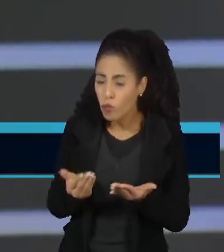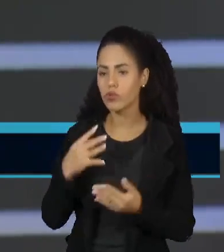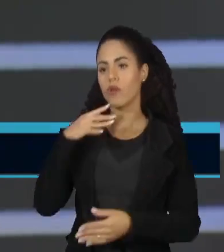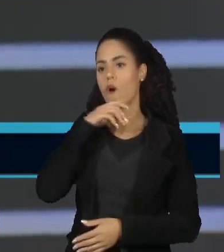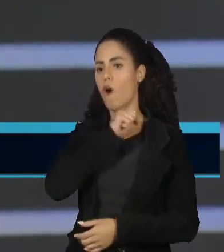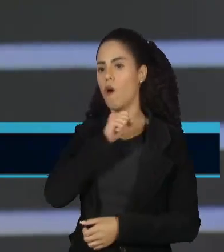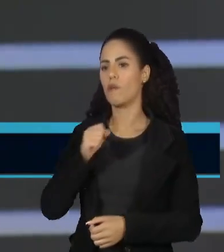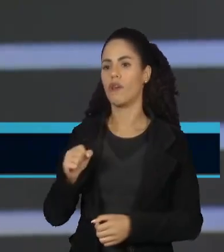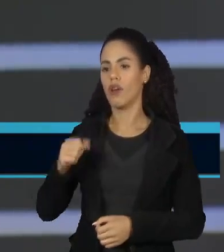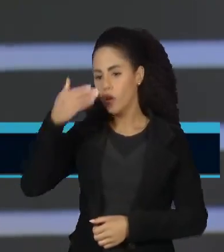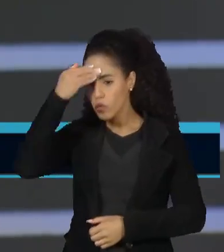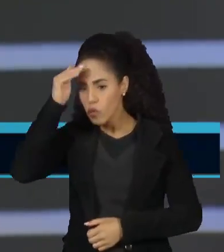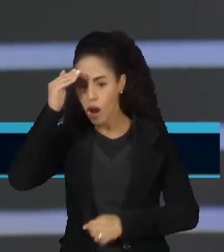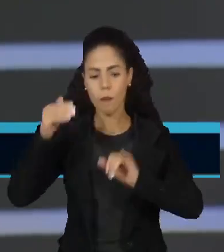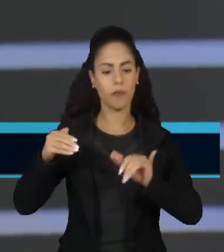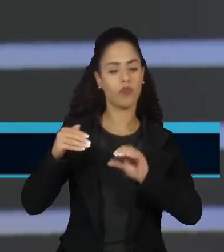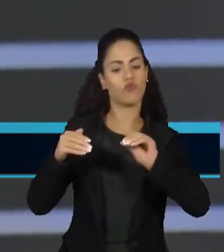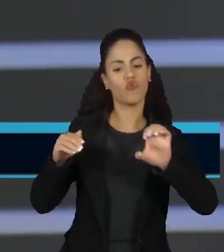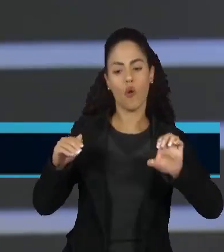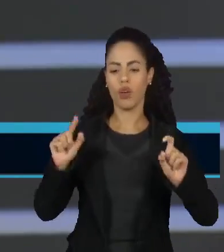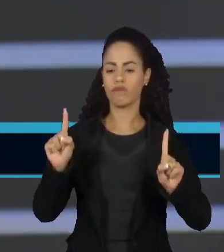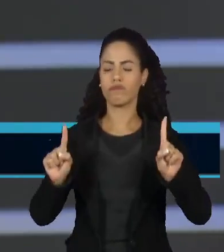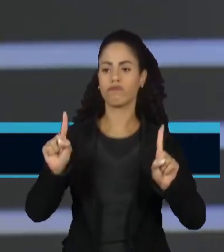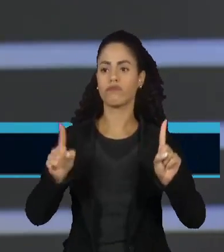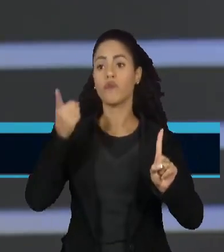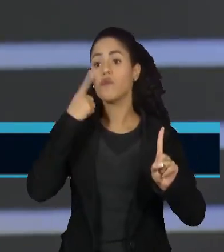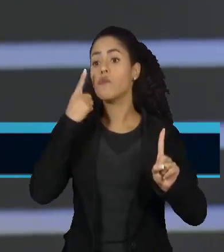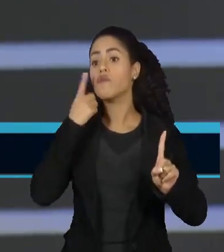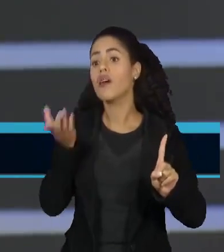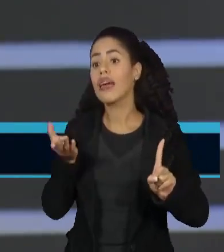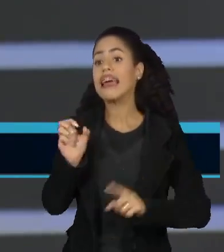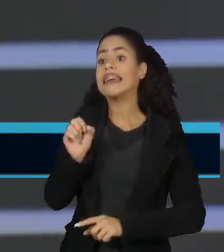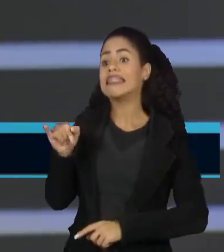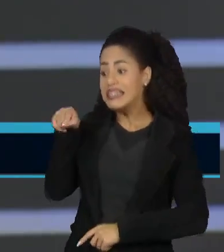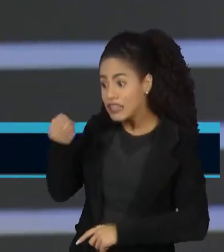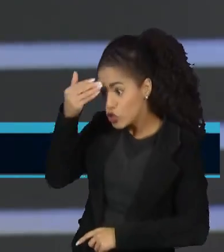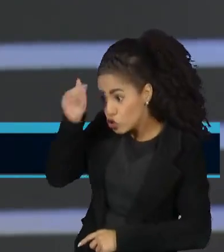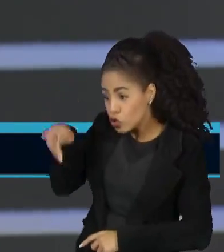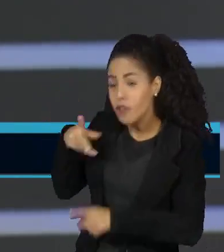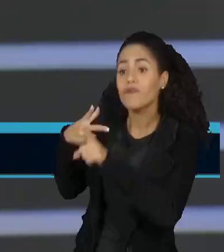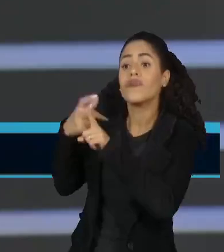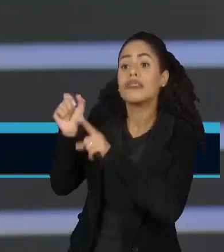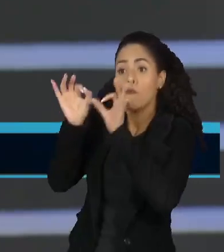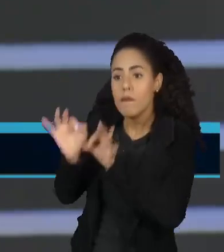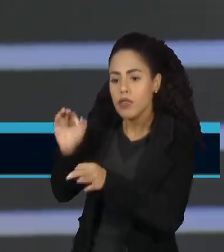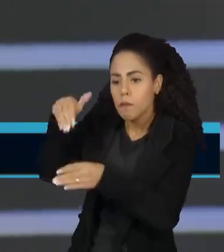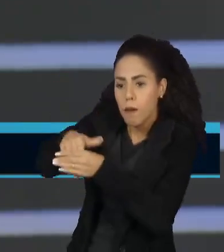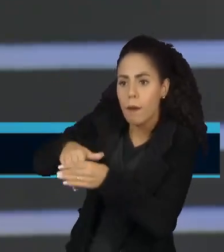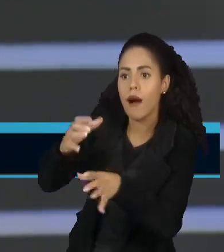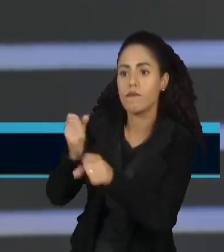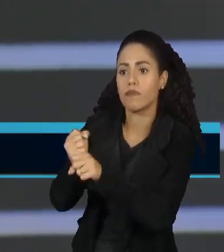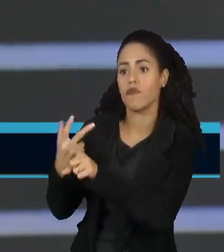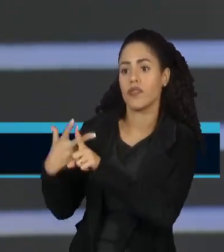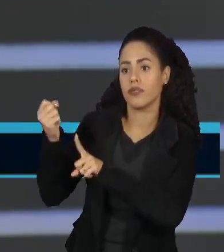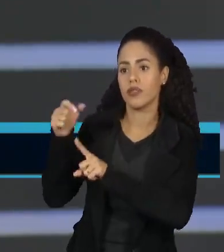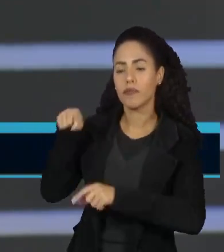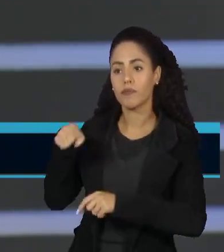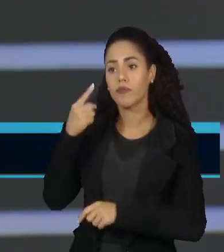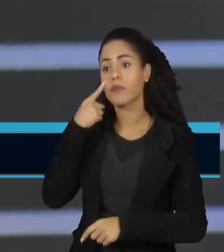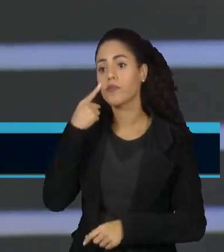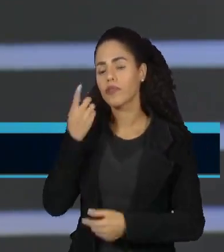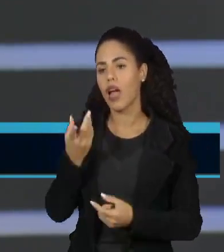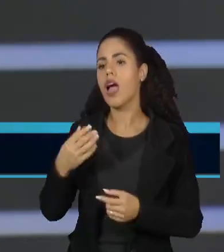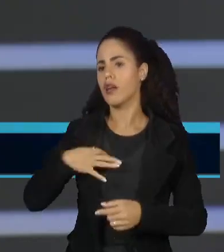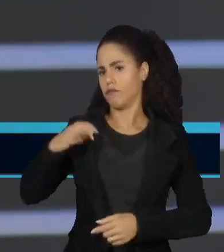o Biden, pode ser até que o Trump vença. E, curiosamente, se ele vencer, porque a condenação não implica que ele não